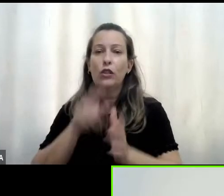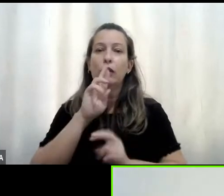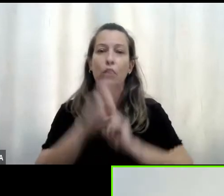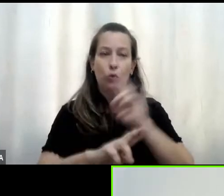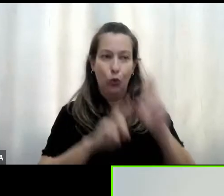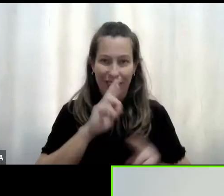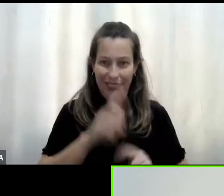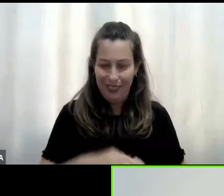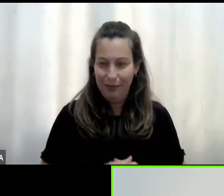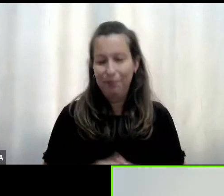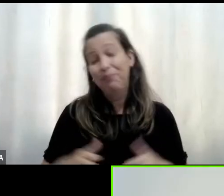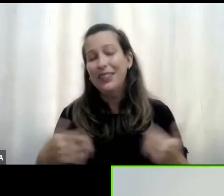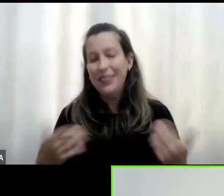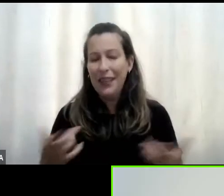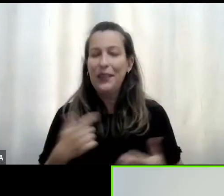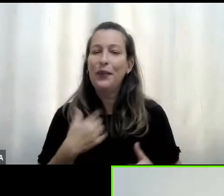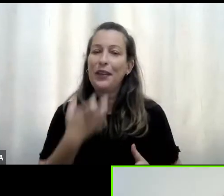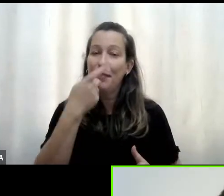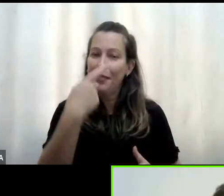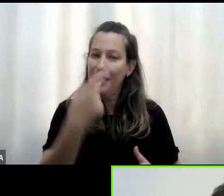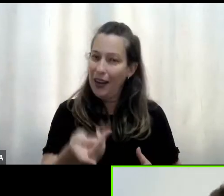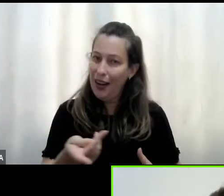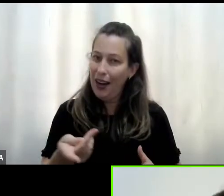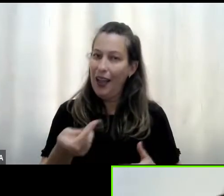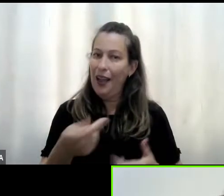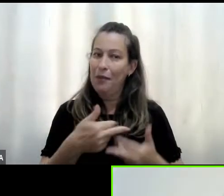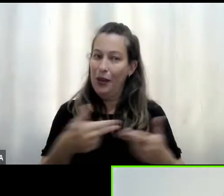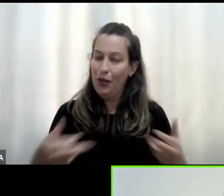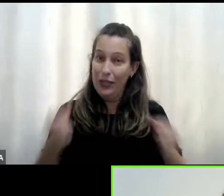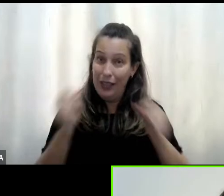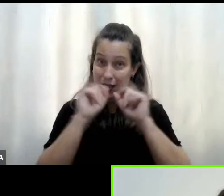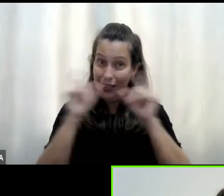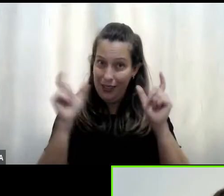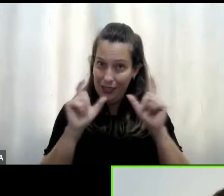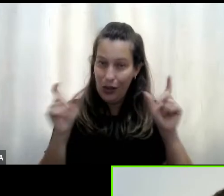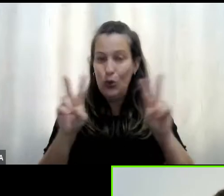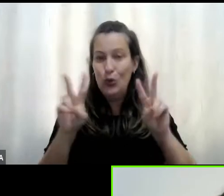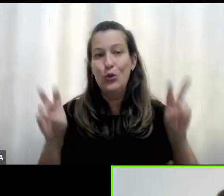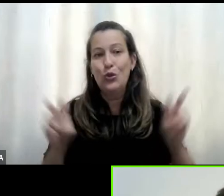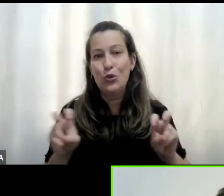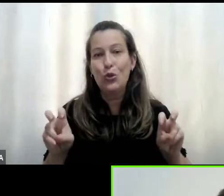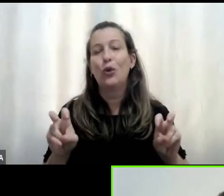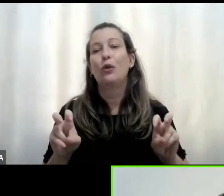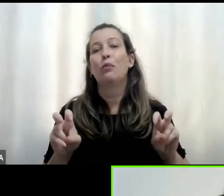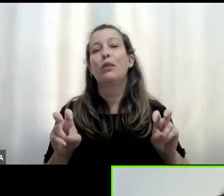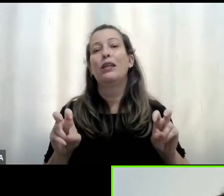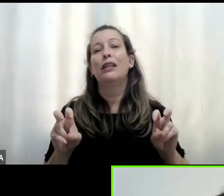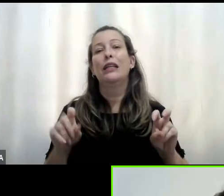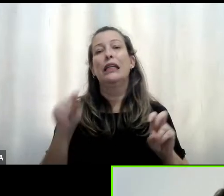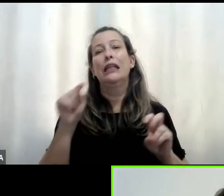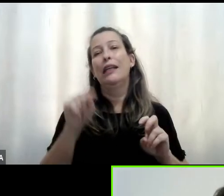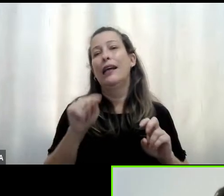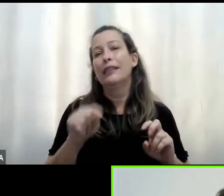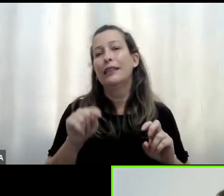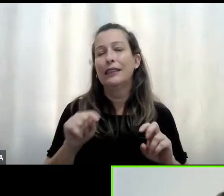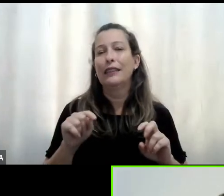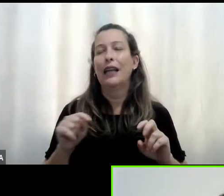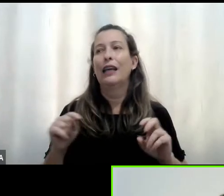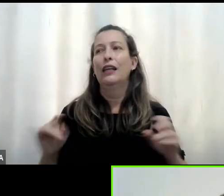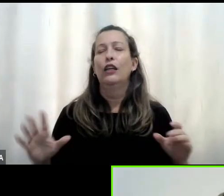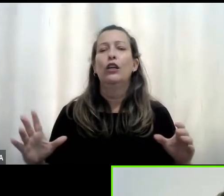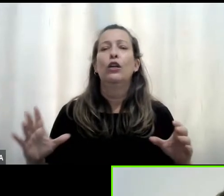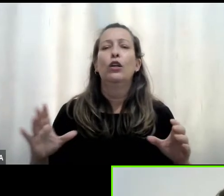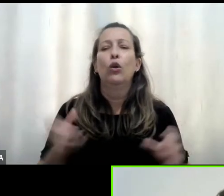Por fim, queria mencionar uma coisa que me chamou a atenção quando a gente estava falando sobre a questão dessa história da totalidade de pessoas que